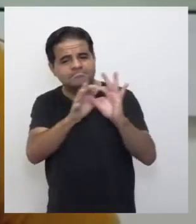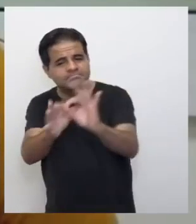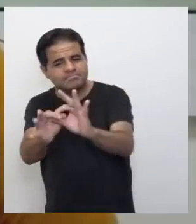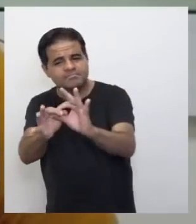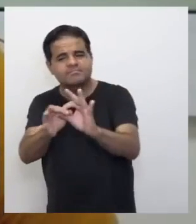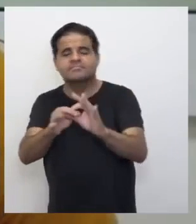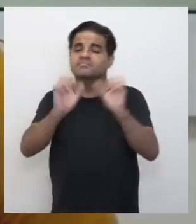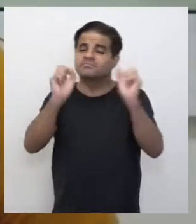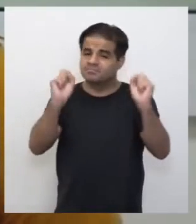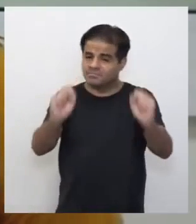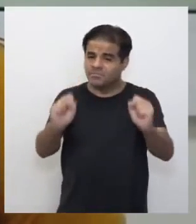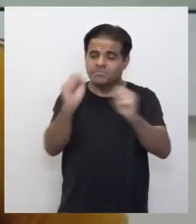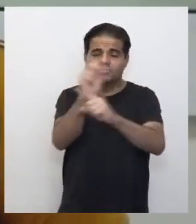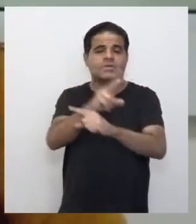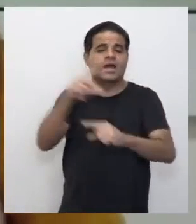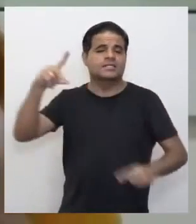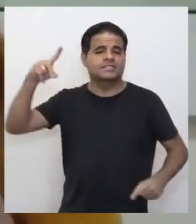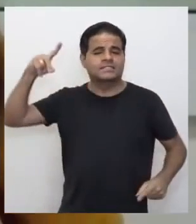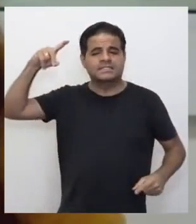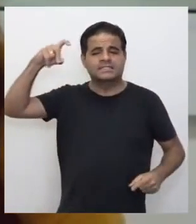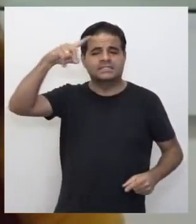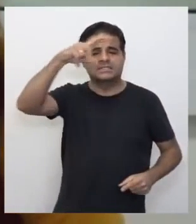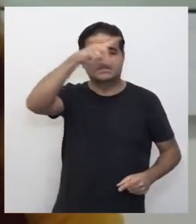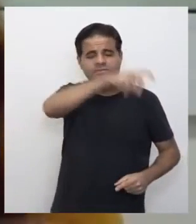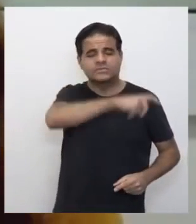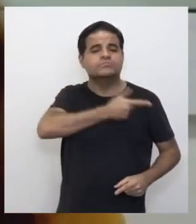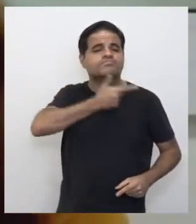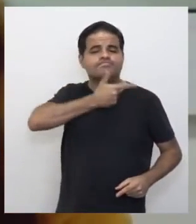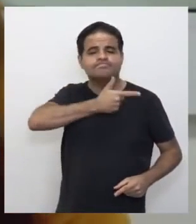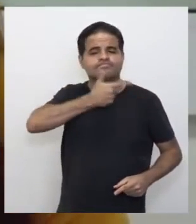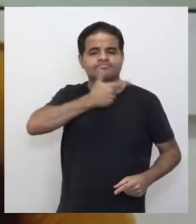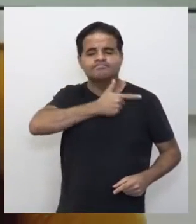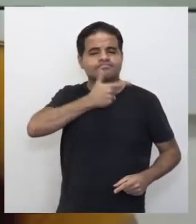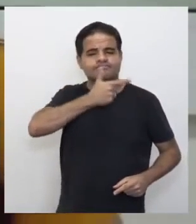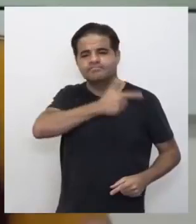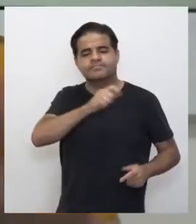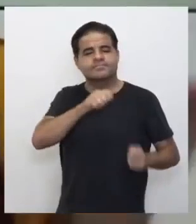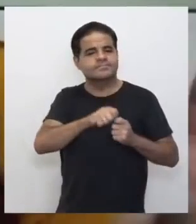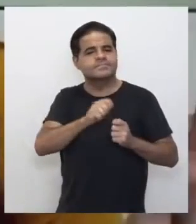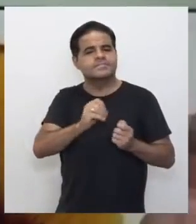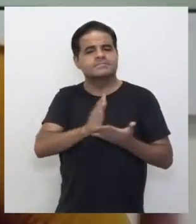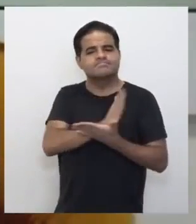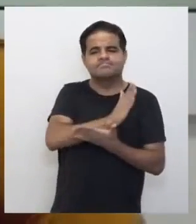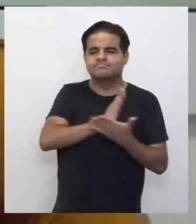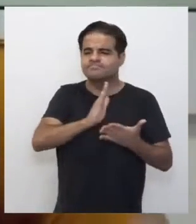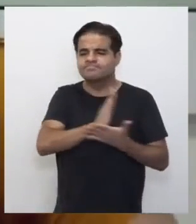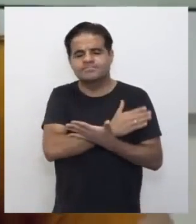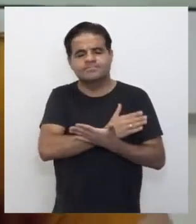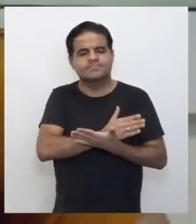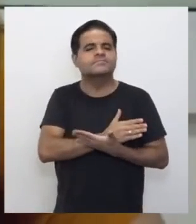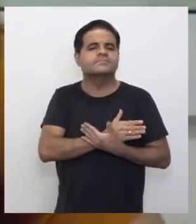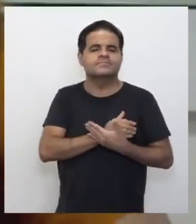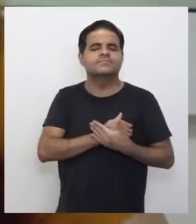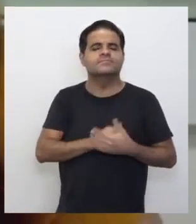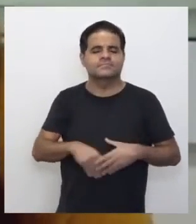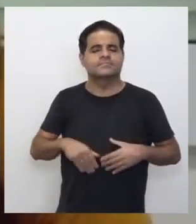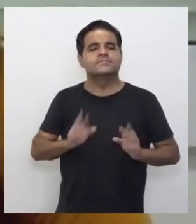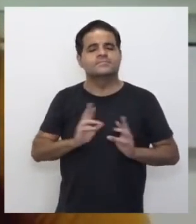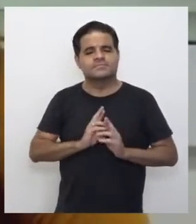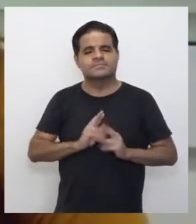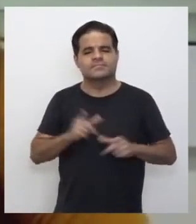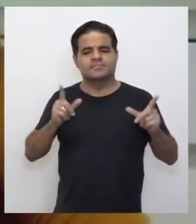fica dificultoso conseguir fazer uma separação assim tão estrita, né?